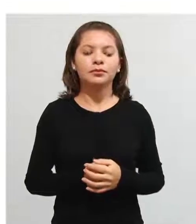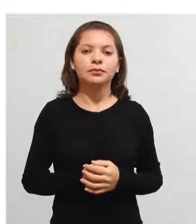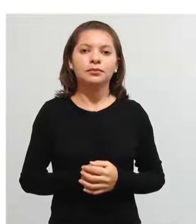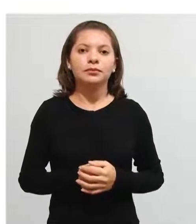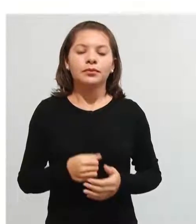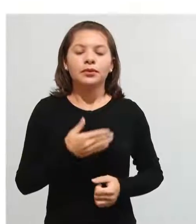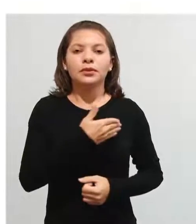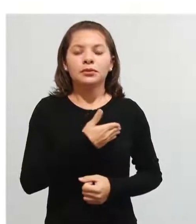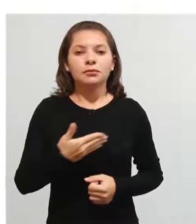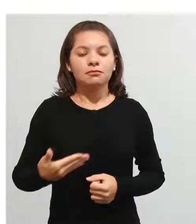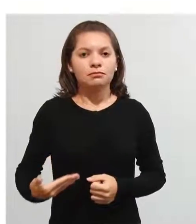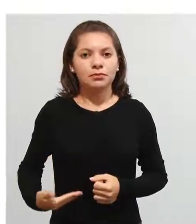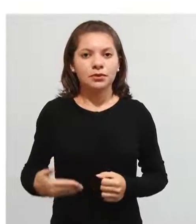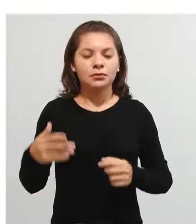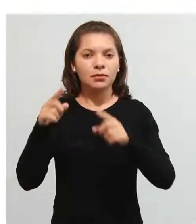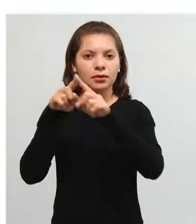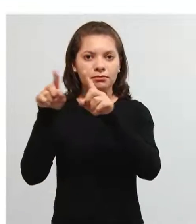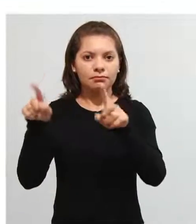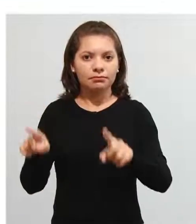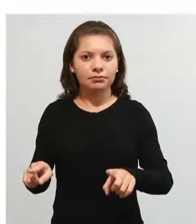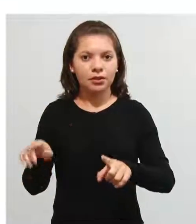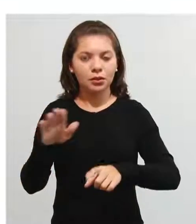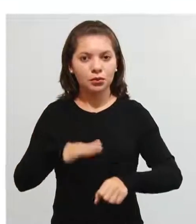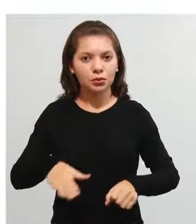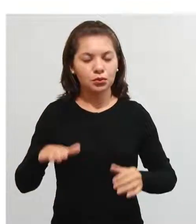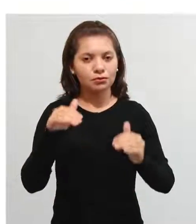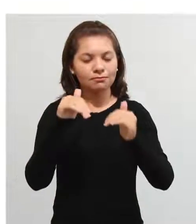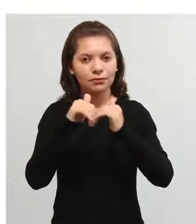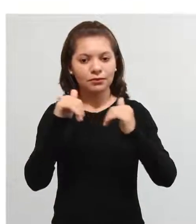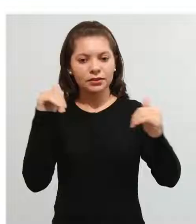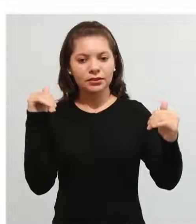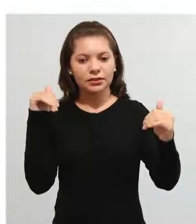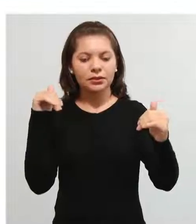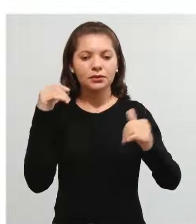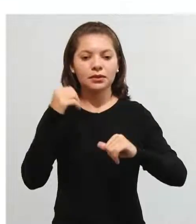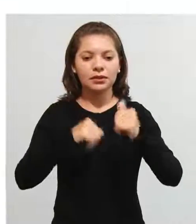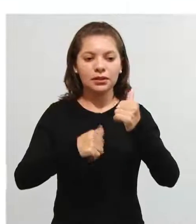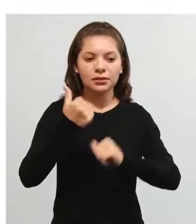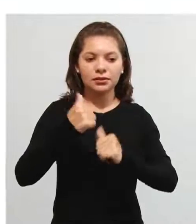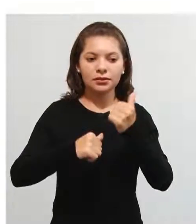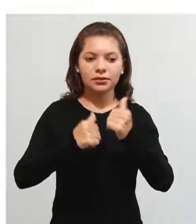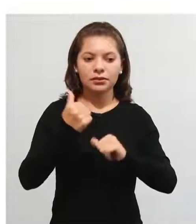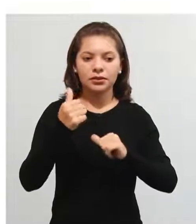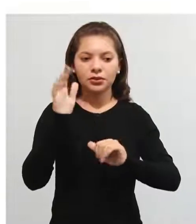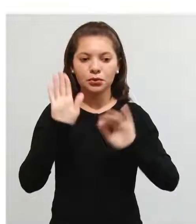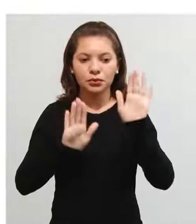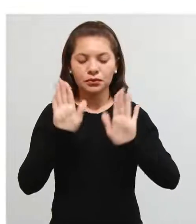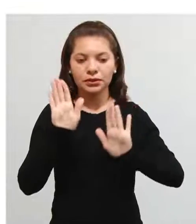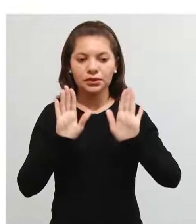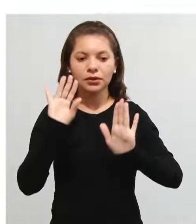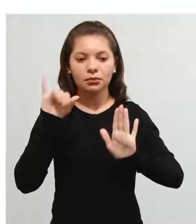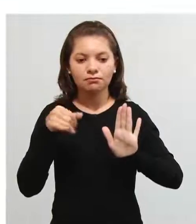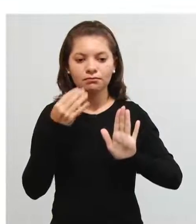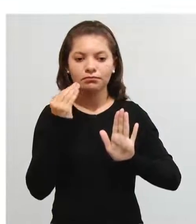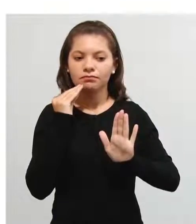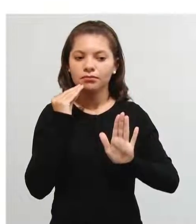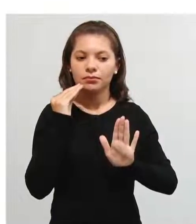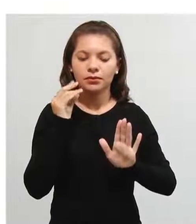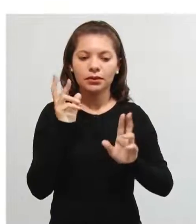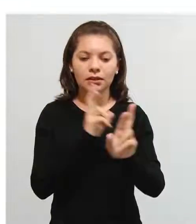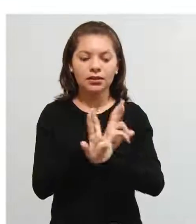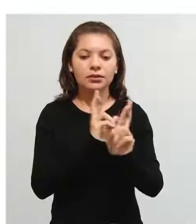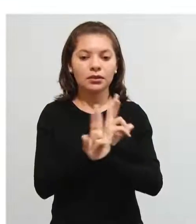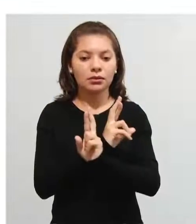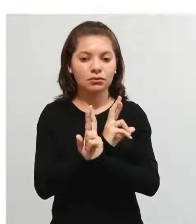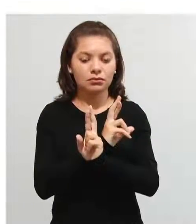agente público atue afastando a análise de conveniência ou oportunidade da relação. Quando a gente